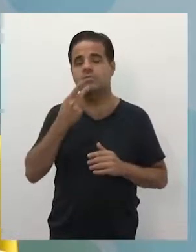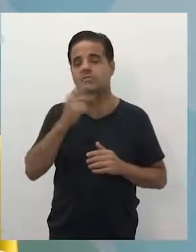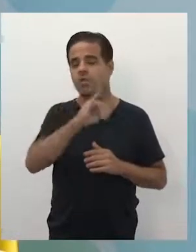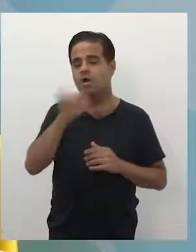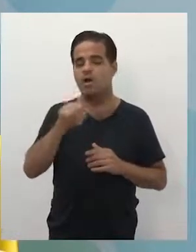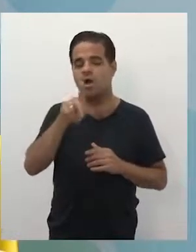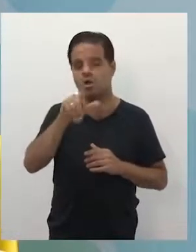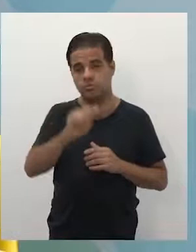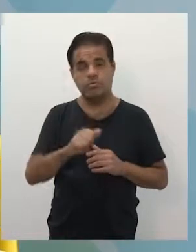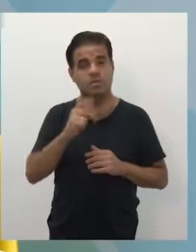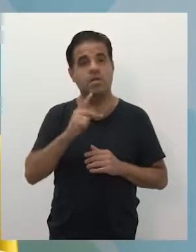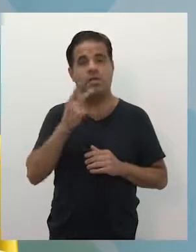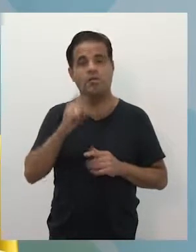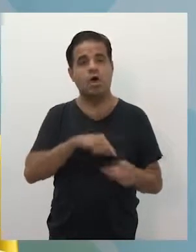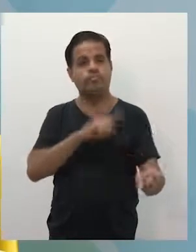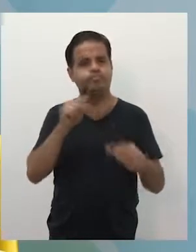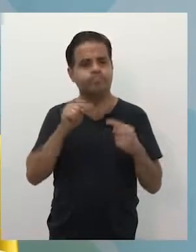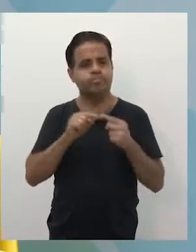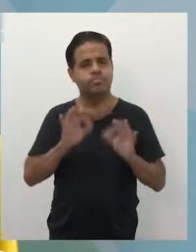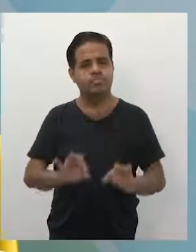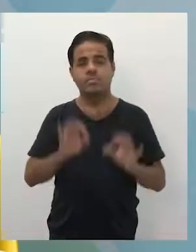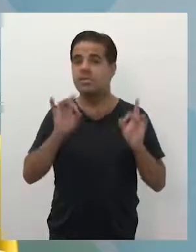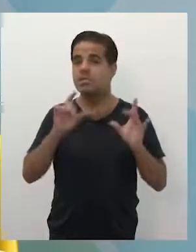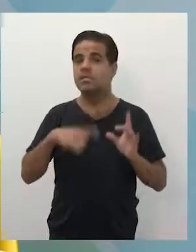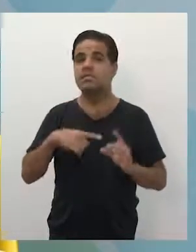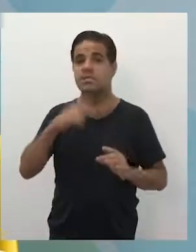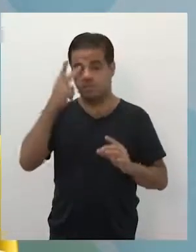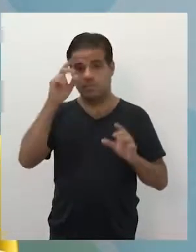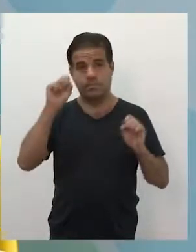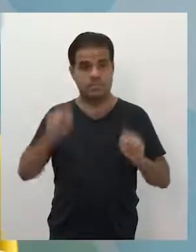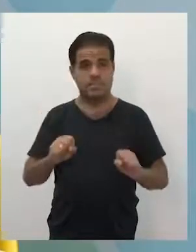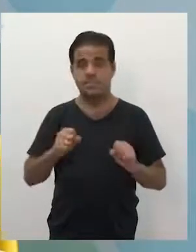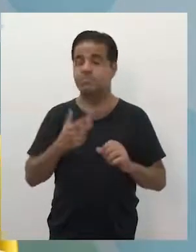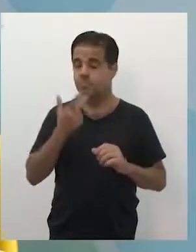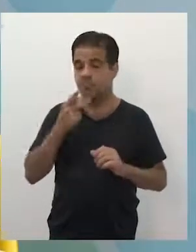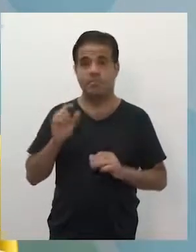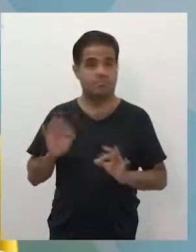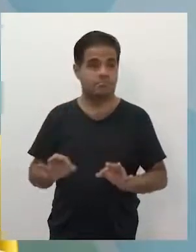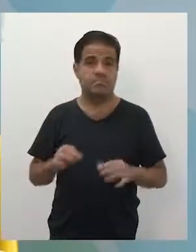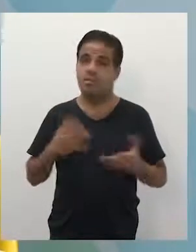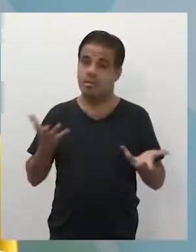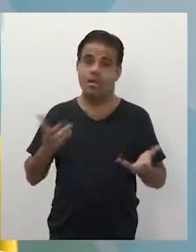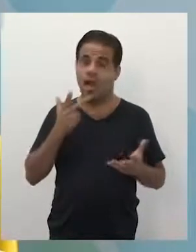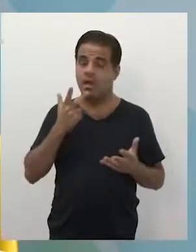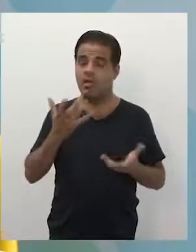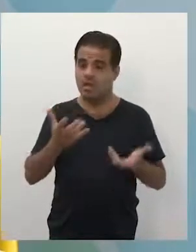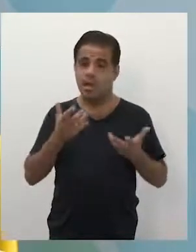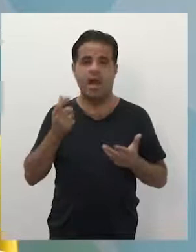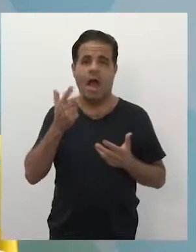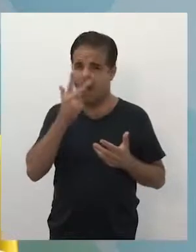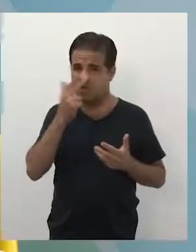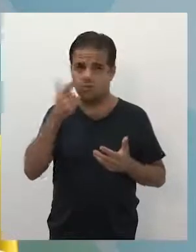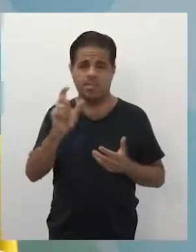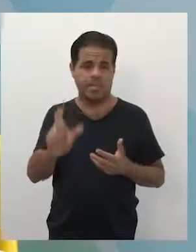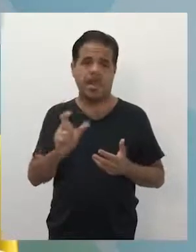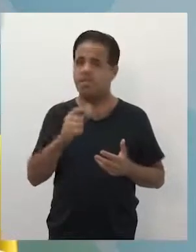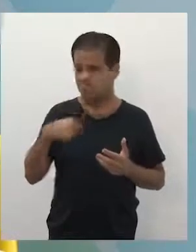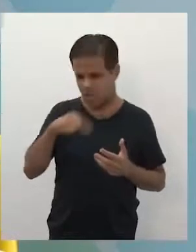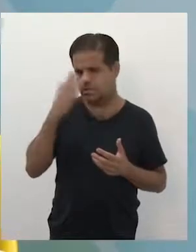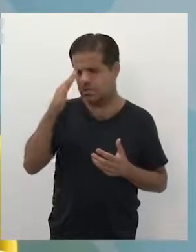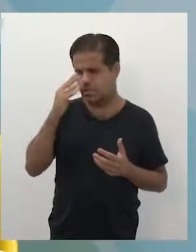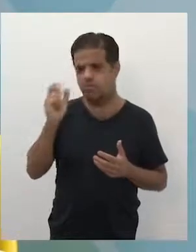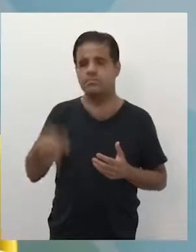da Procélia, qual a finalidade de citar os especialistas? De ter uma testemunha, ela colocou. Talvez ela queira dizer outra palavra, mas a gente